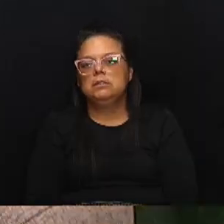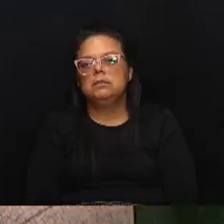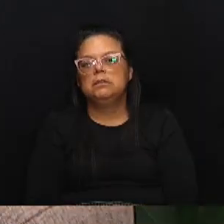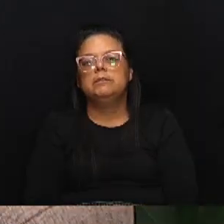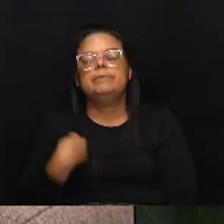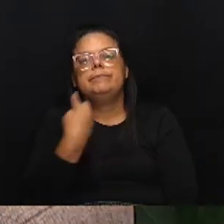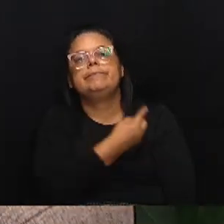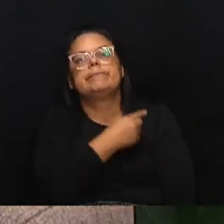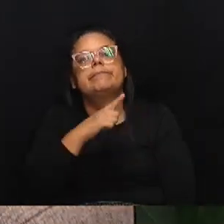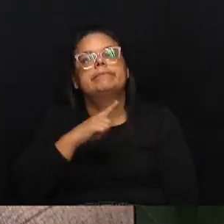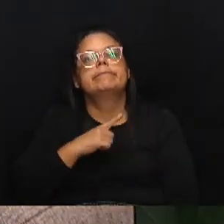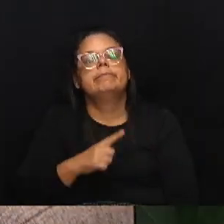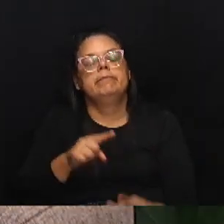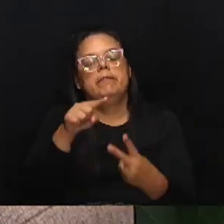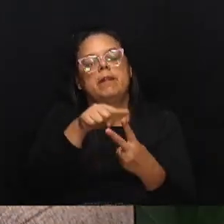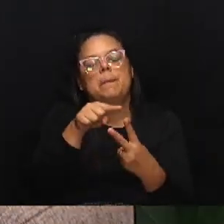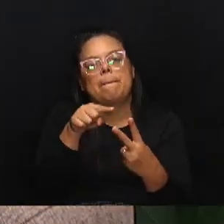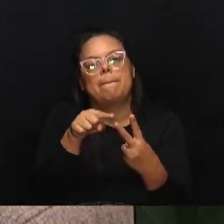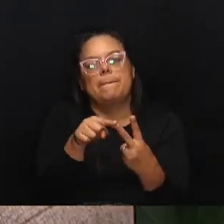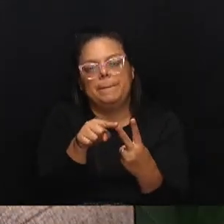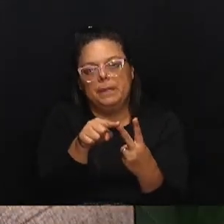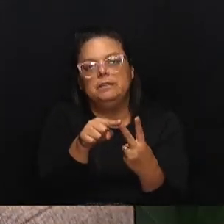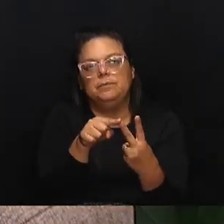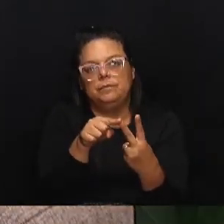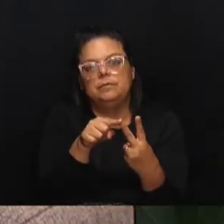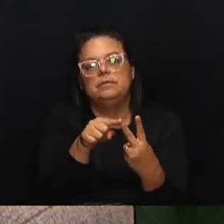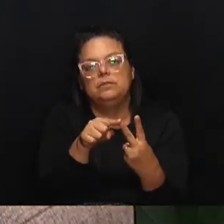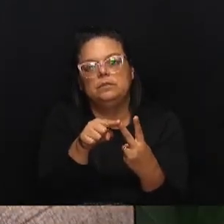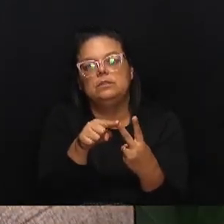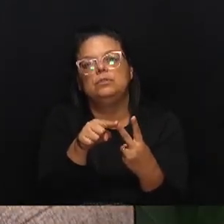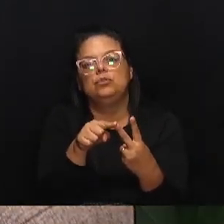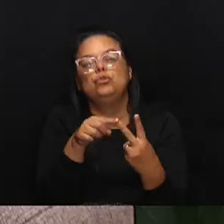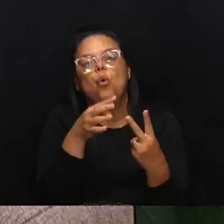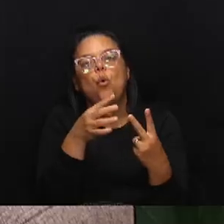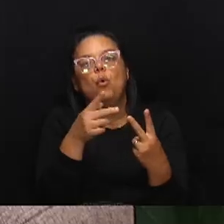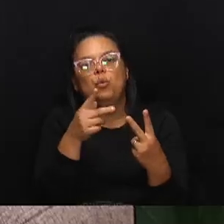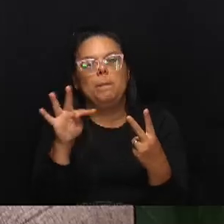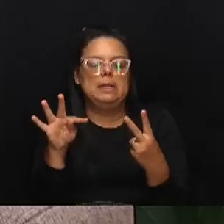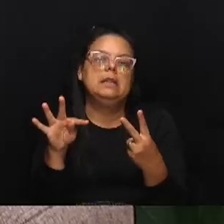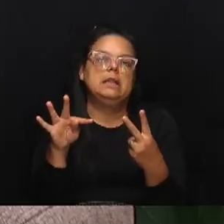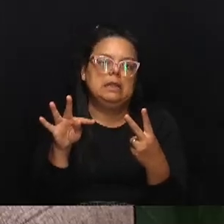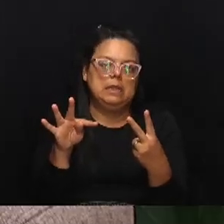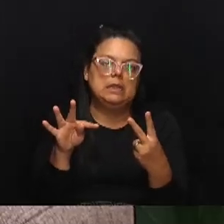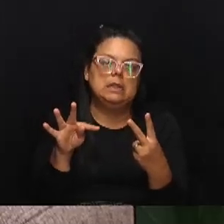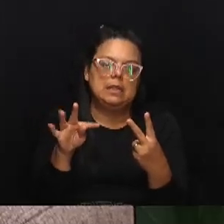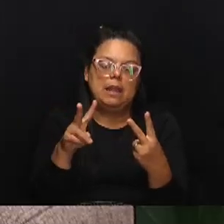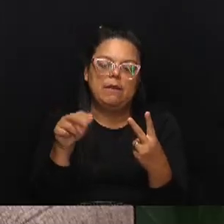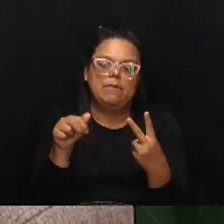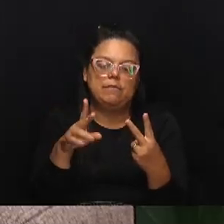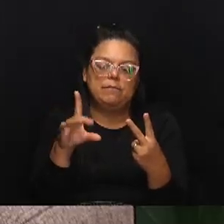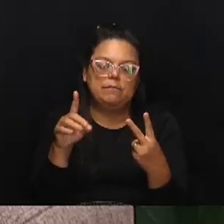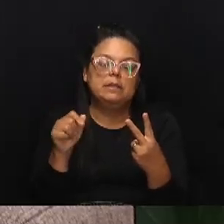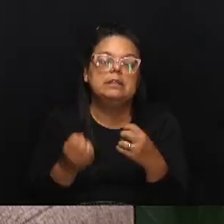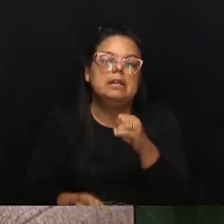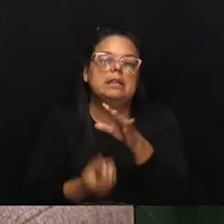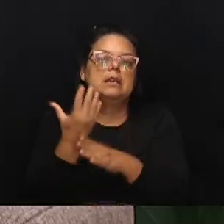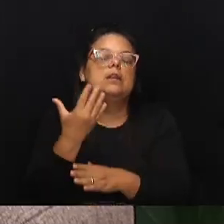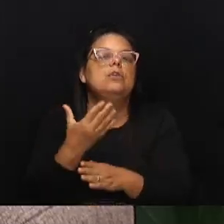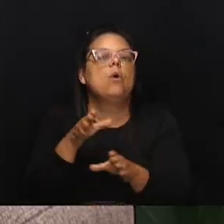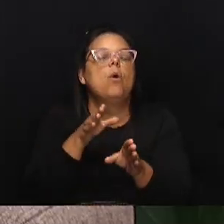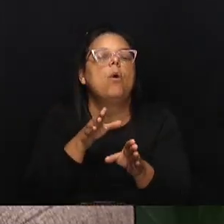Nós tivemos 2 mandatos do Partido dos Trabalhadores, a Wanda Russo, que criou o Conselho da